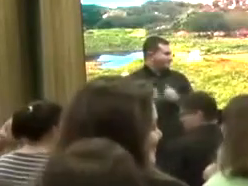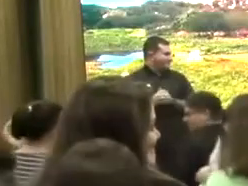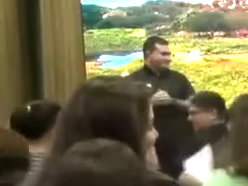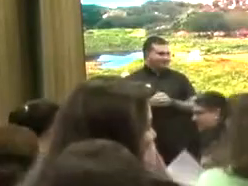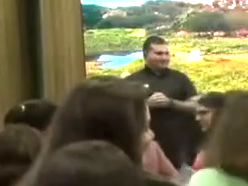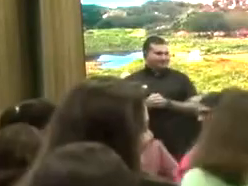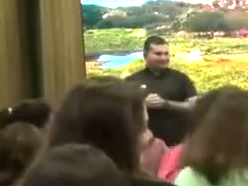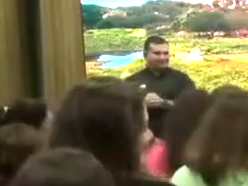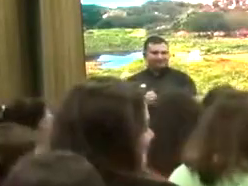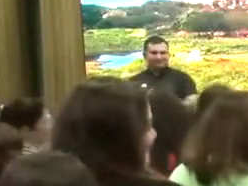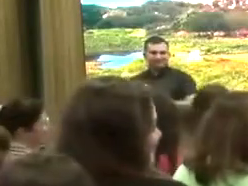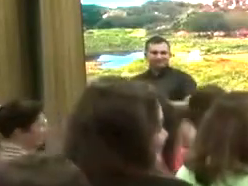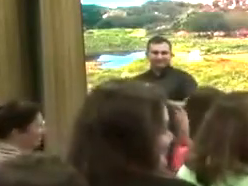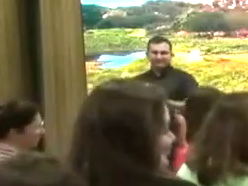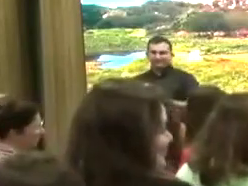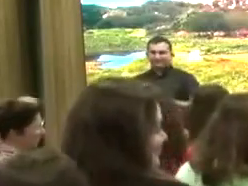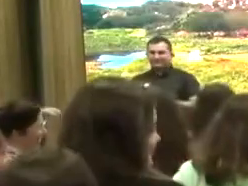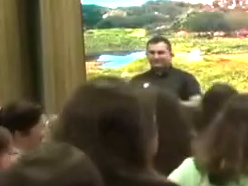Professora,